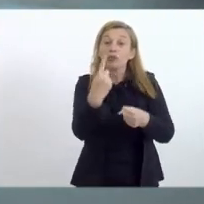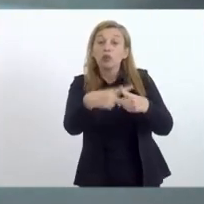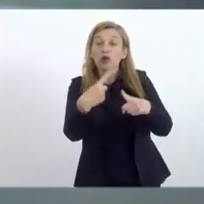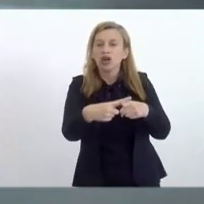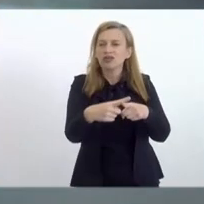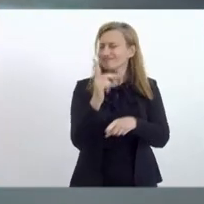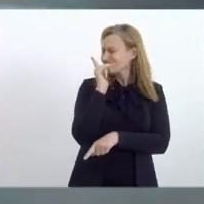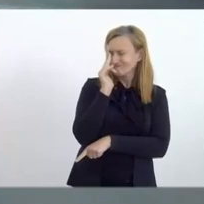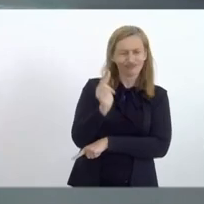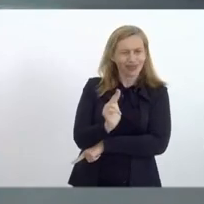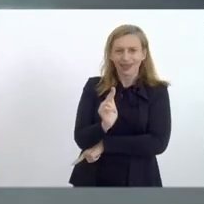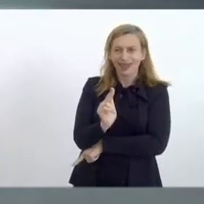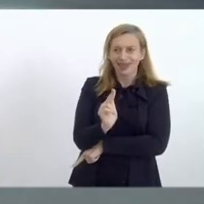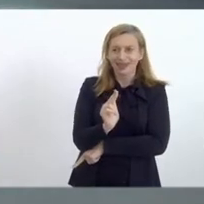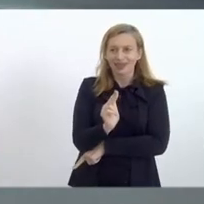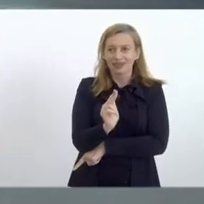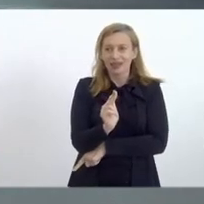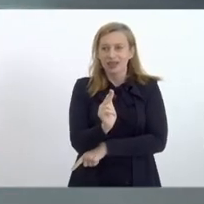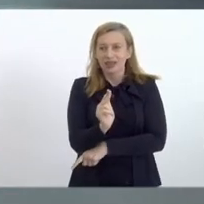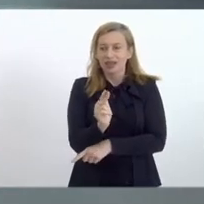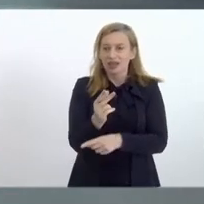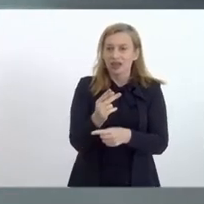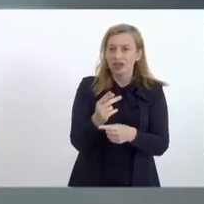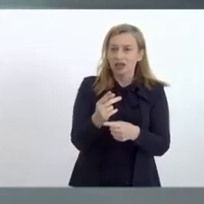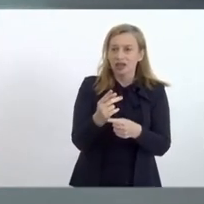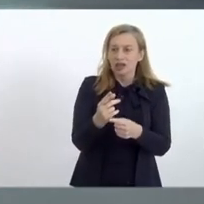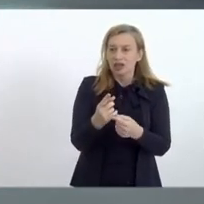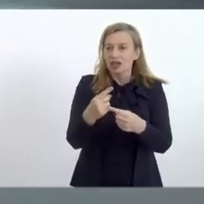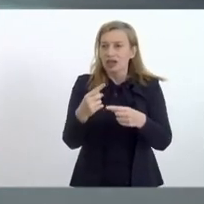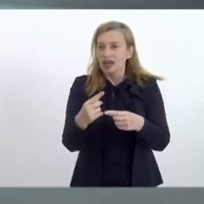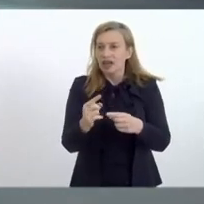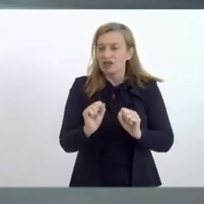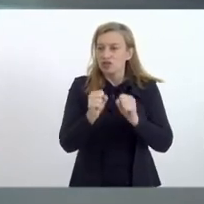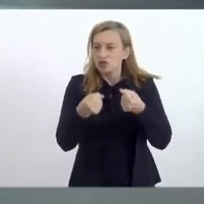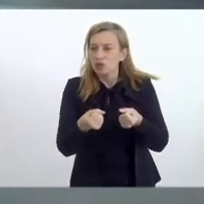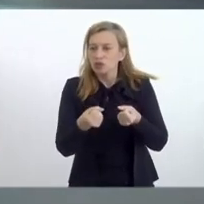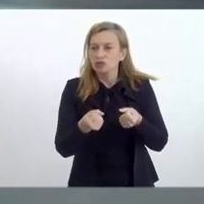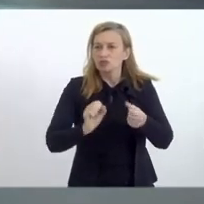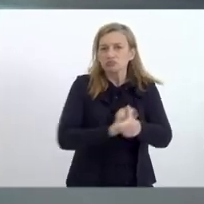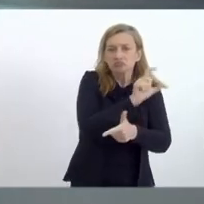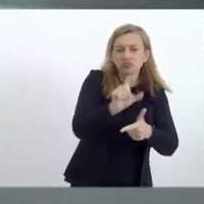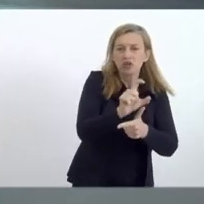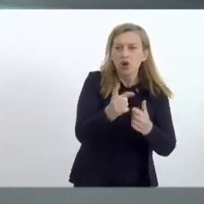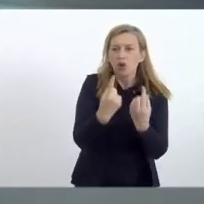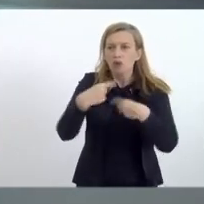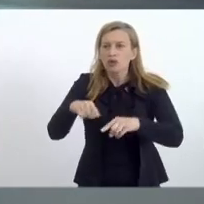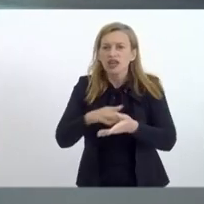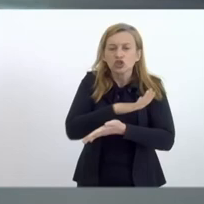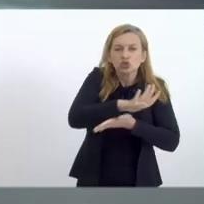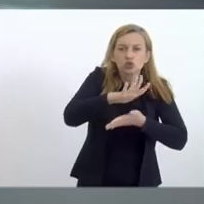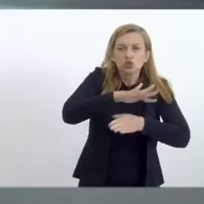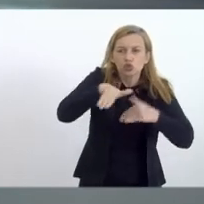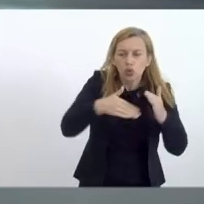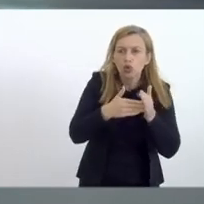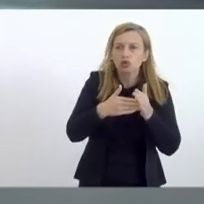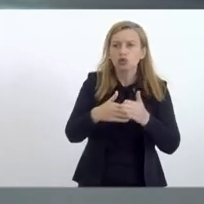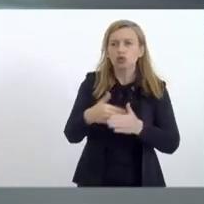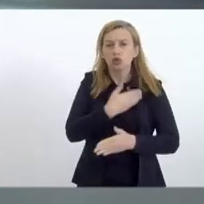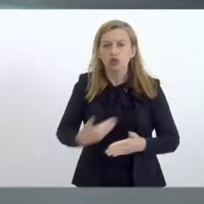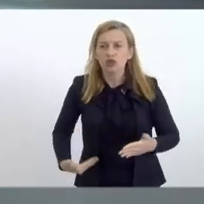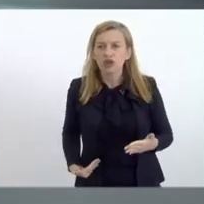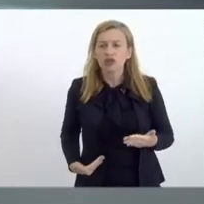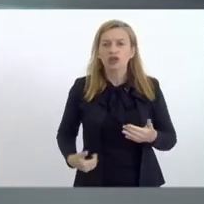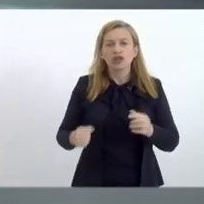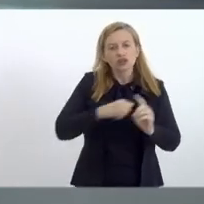não parece haver resistências do Poder Executivo e, ao contrário, todo o governo e toda a sociedade vai